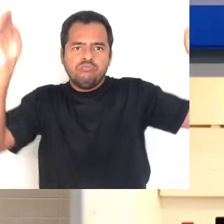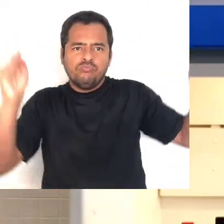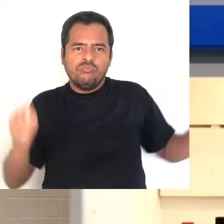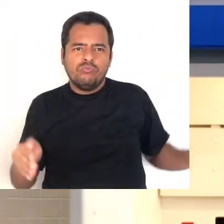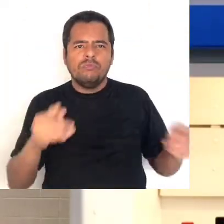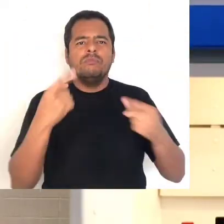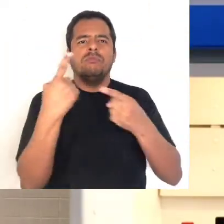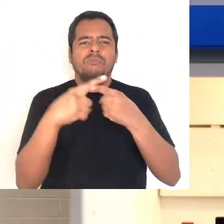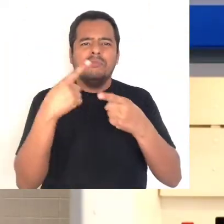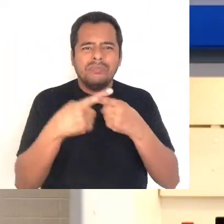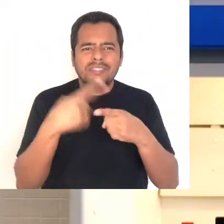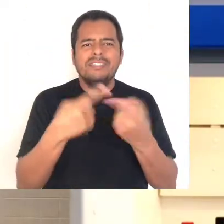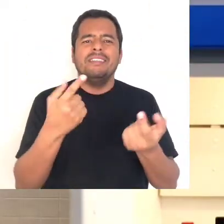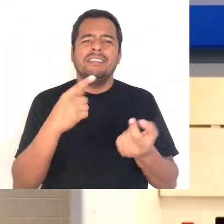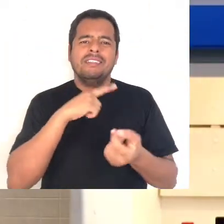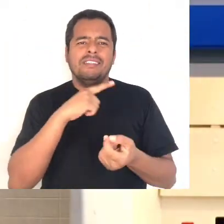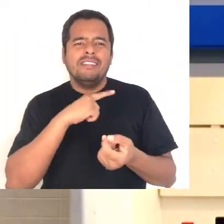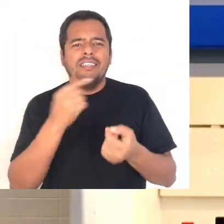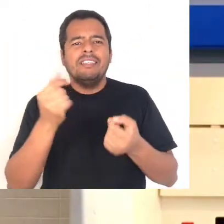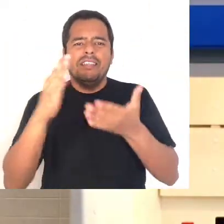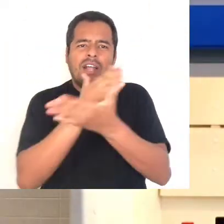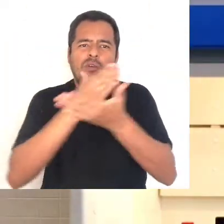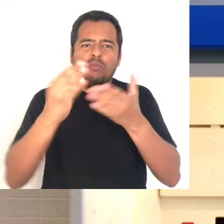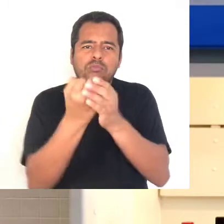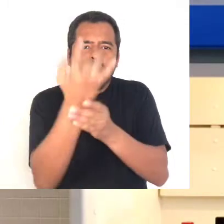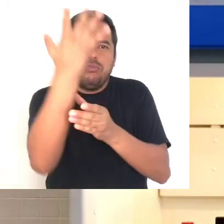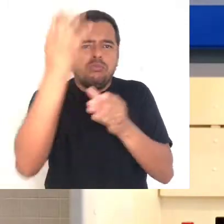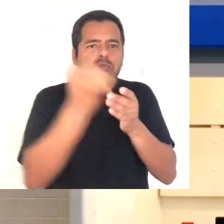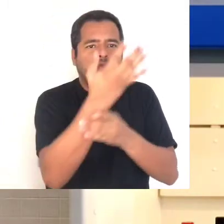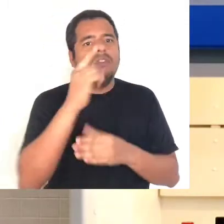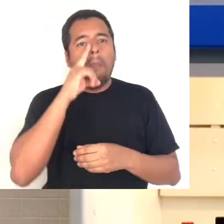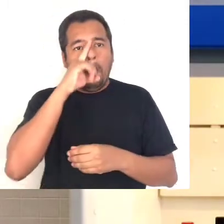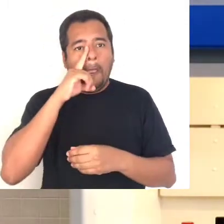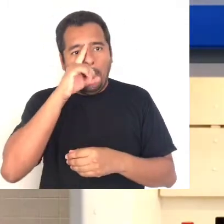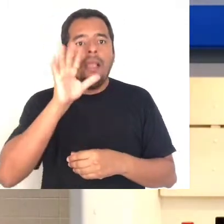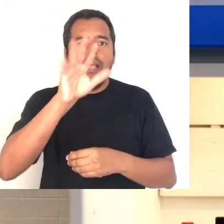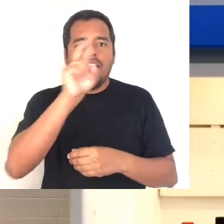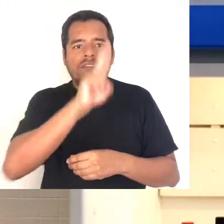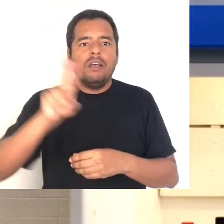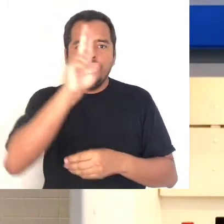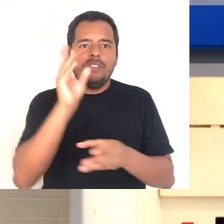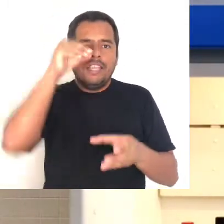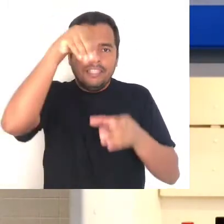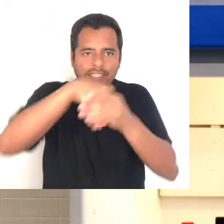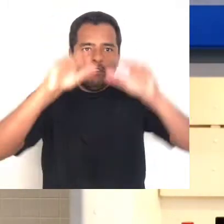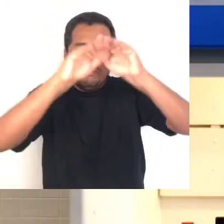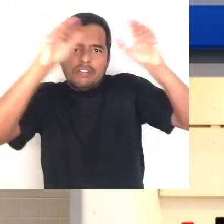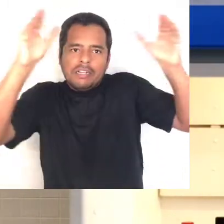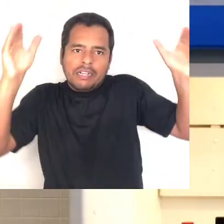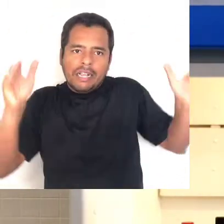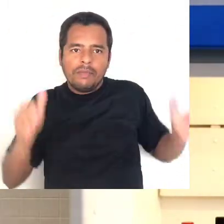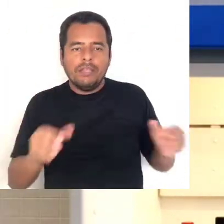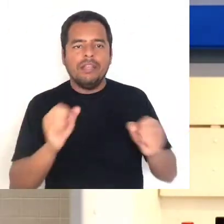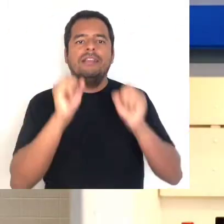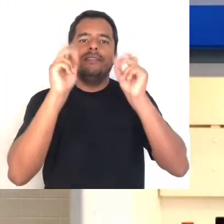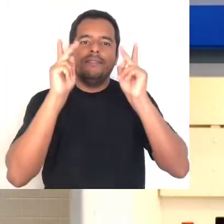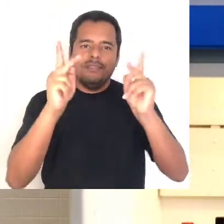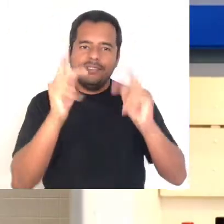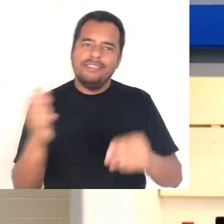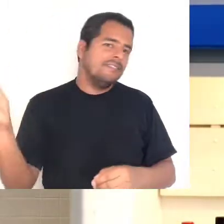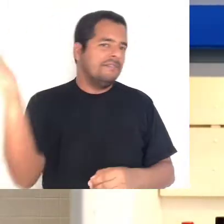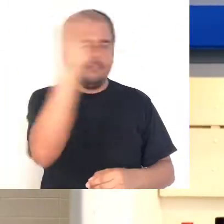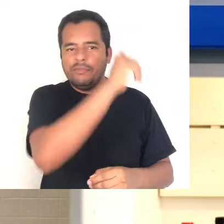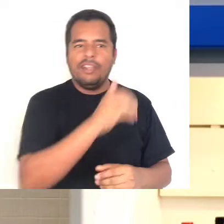ácido clorídrico, que ele libera alguns gases que são corrosivos. Então, iremos utilizar aqui na nossa capela. É isso.